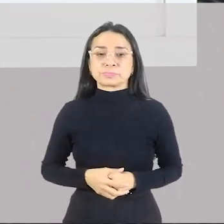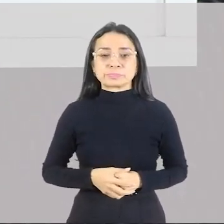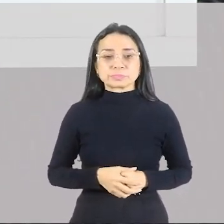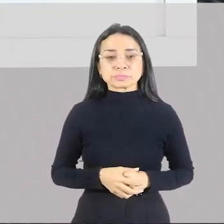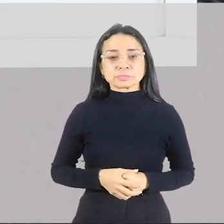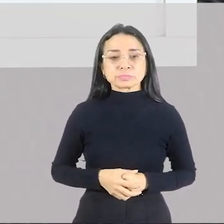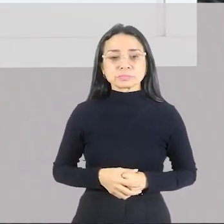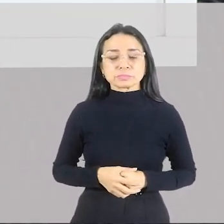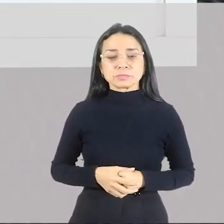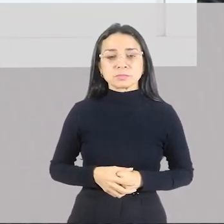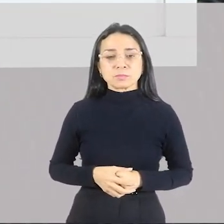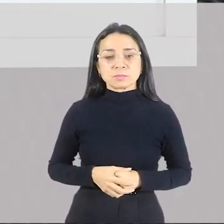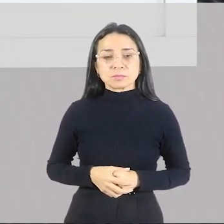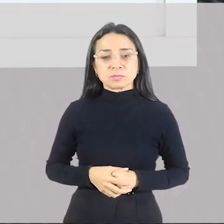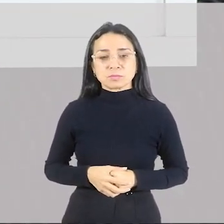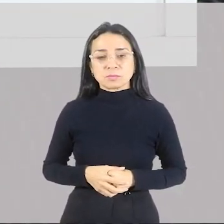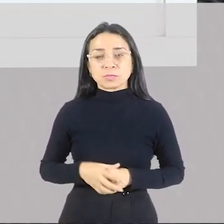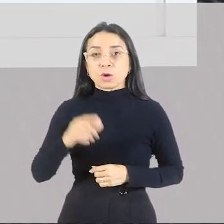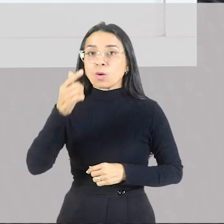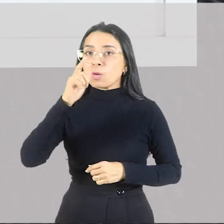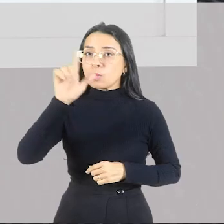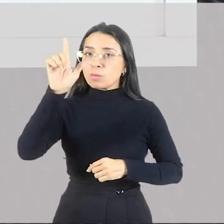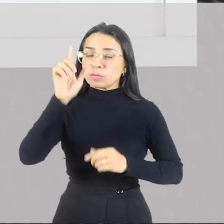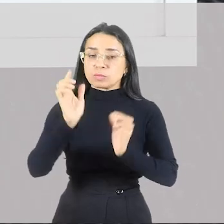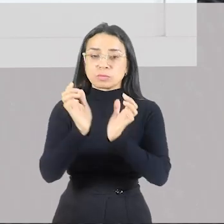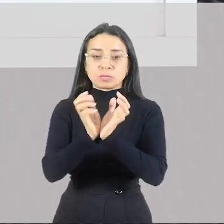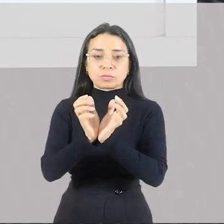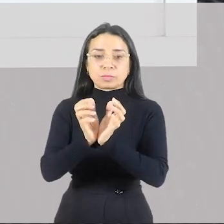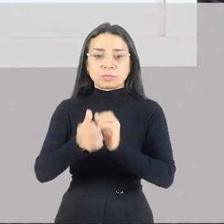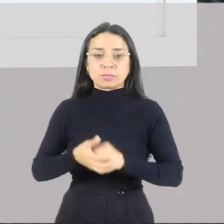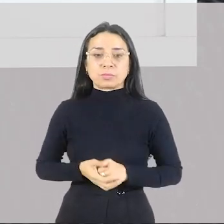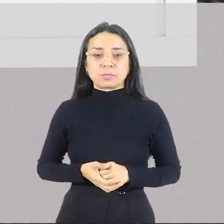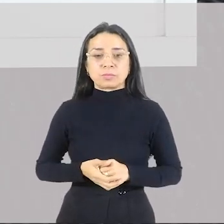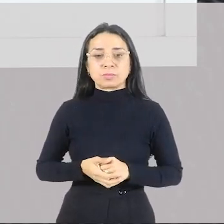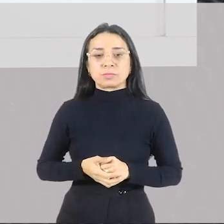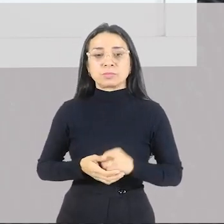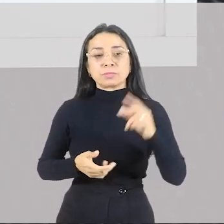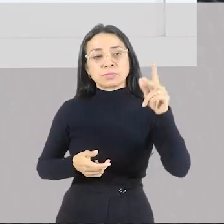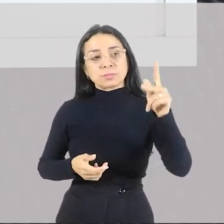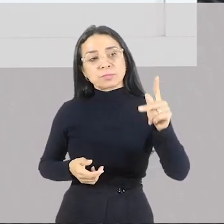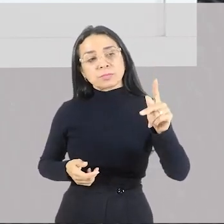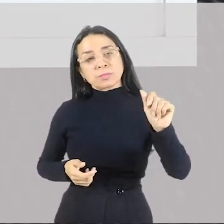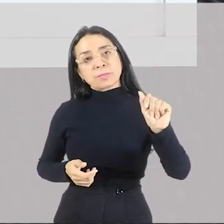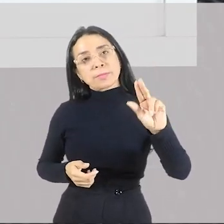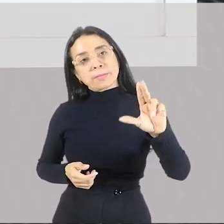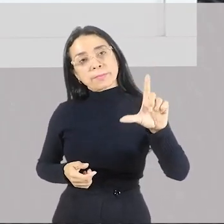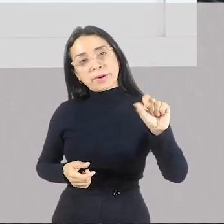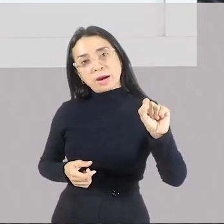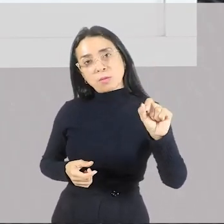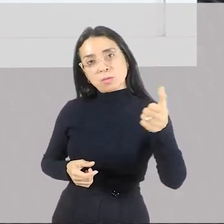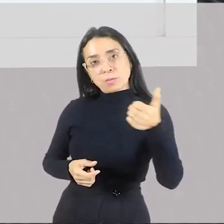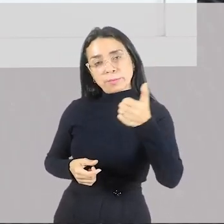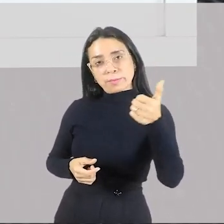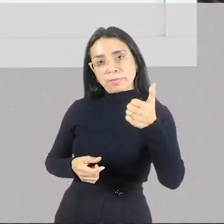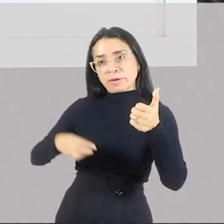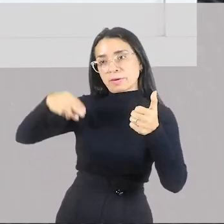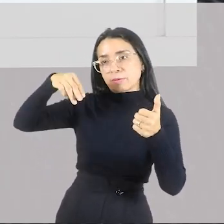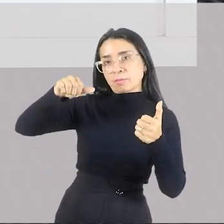um grupo assim, onde eu vou colocar o Paulo em primeiro e o Marcos em